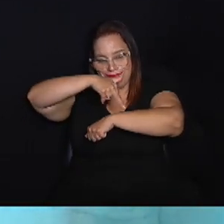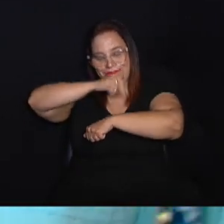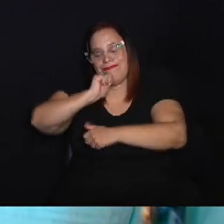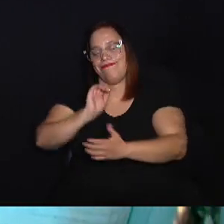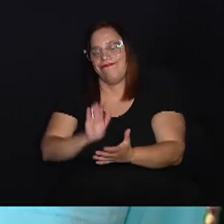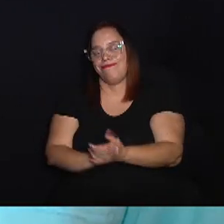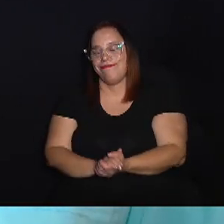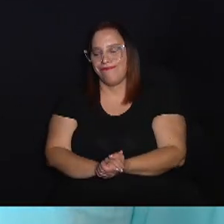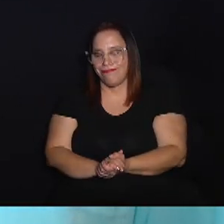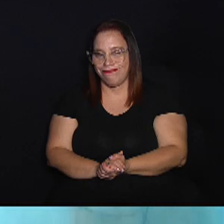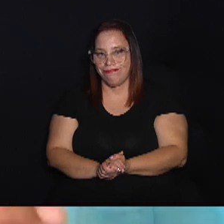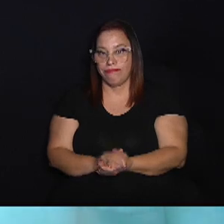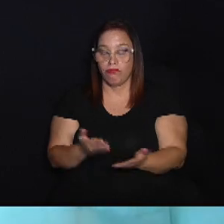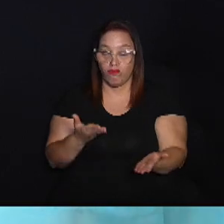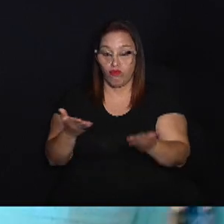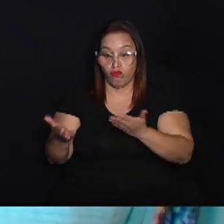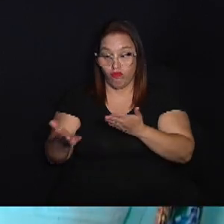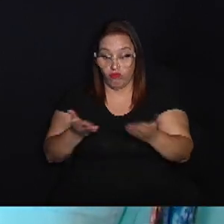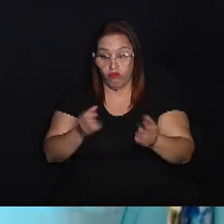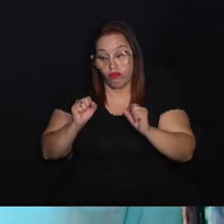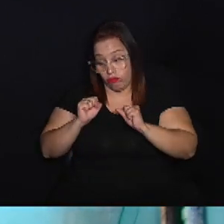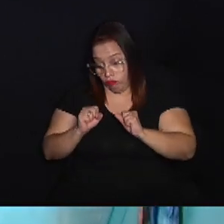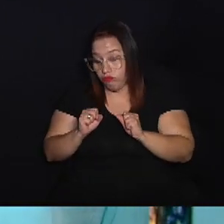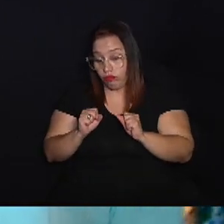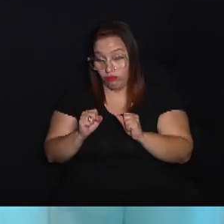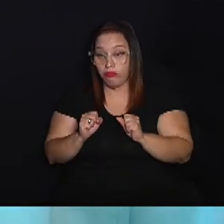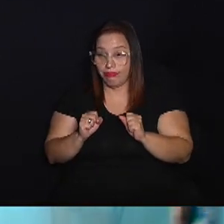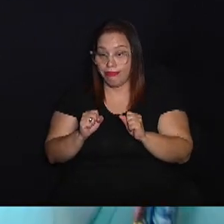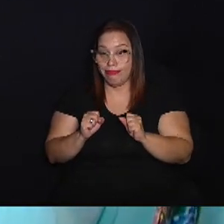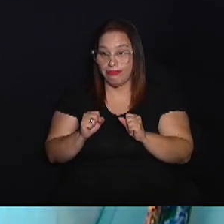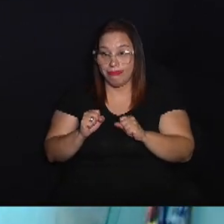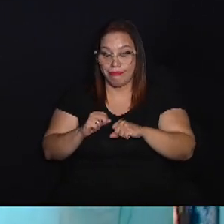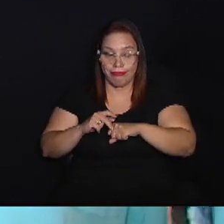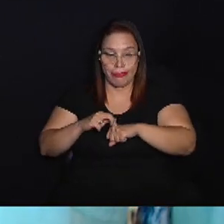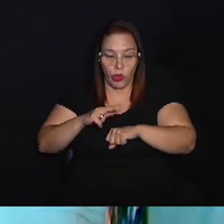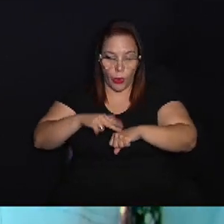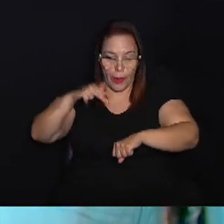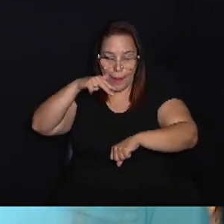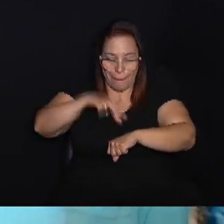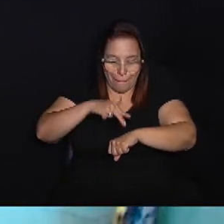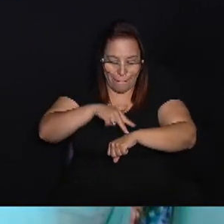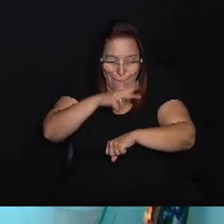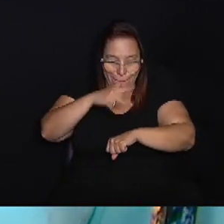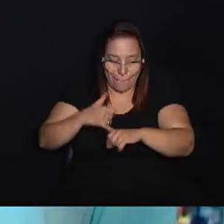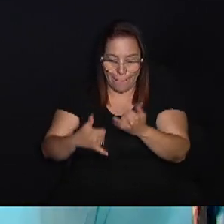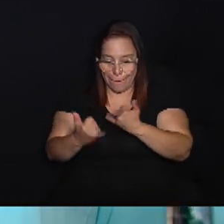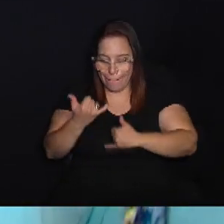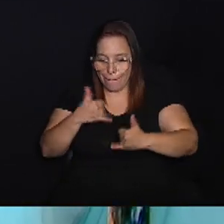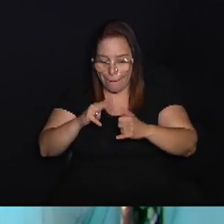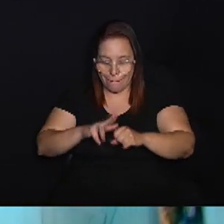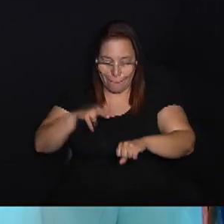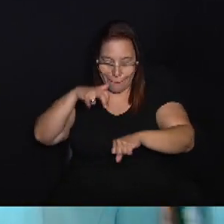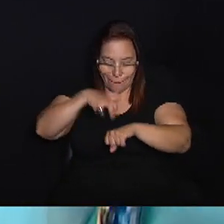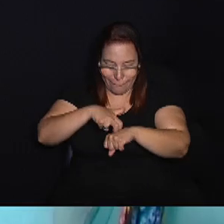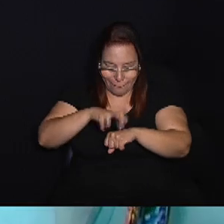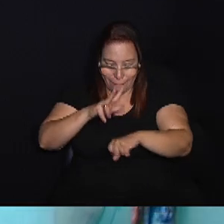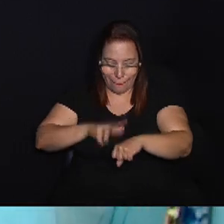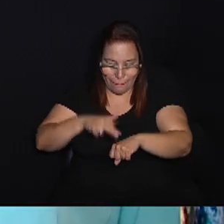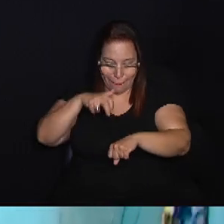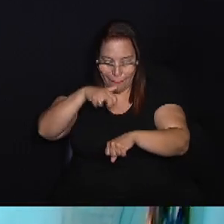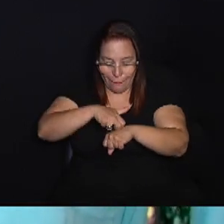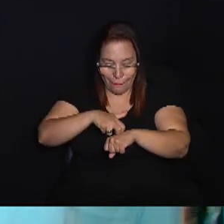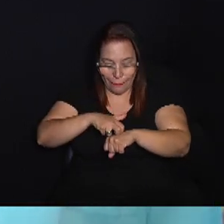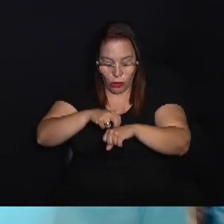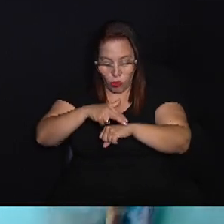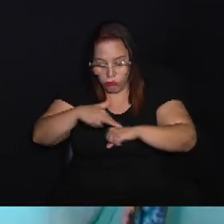dois momentos para a gente poder correr, saltar, brincar, agachar, se